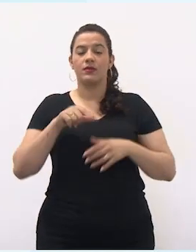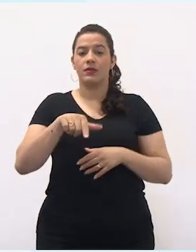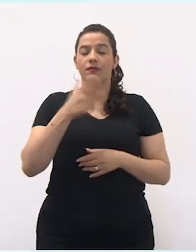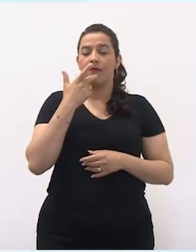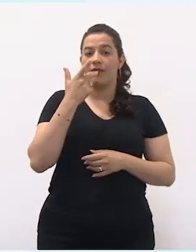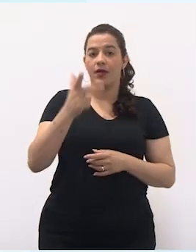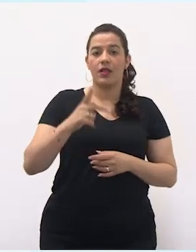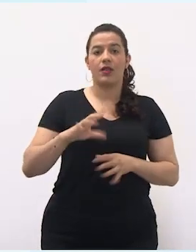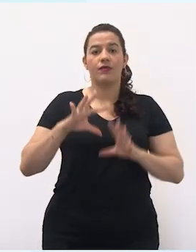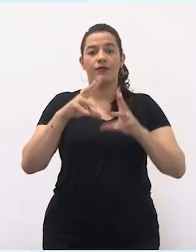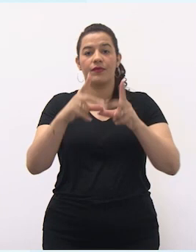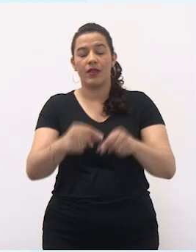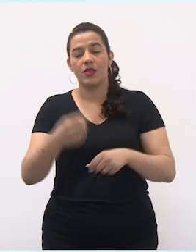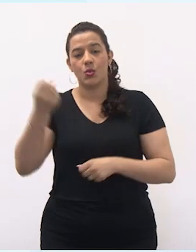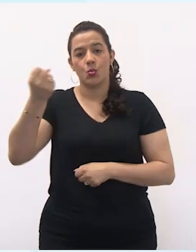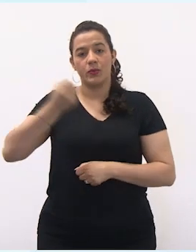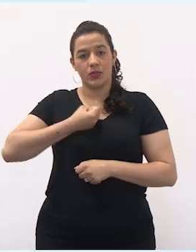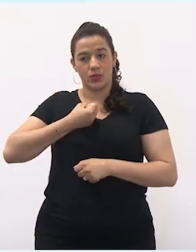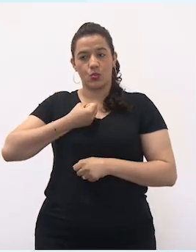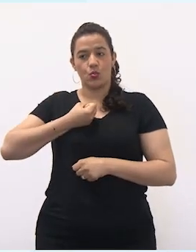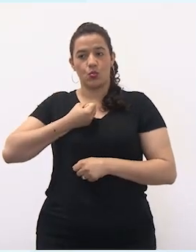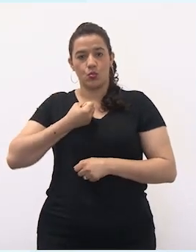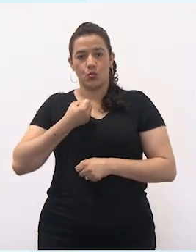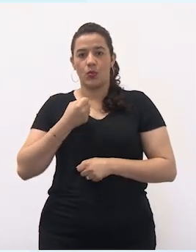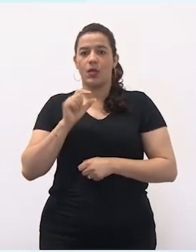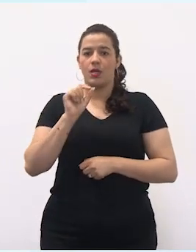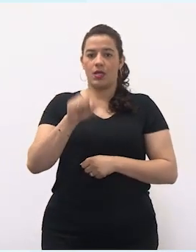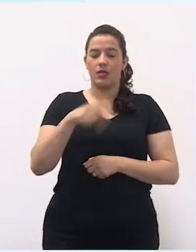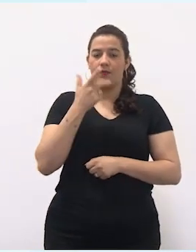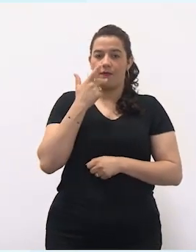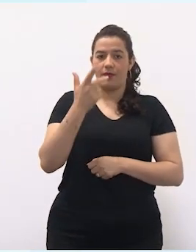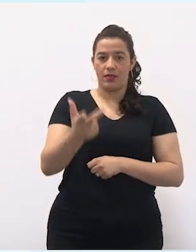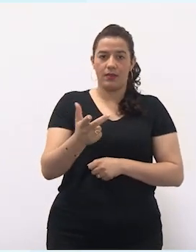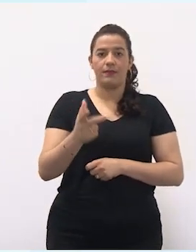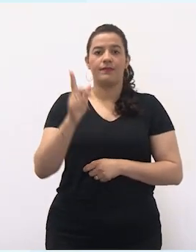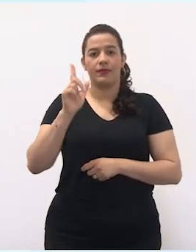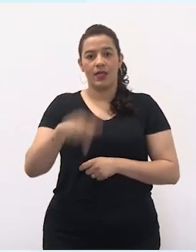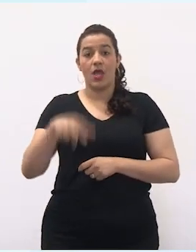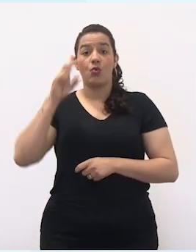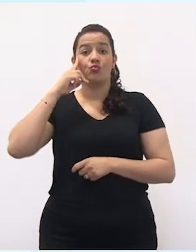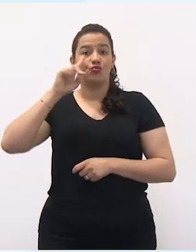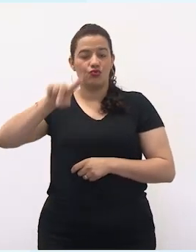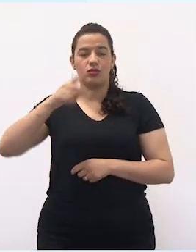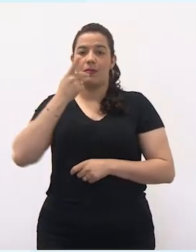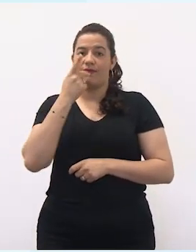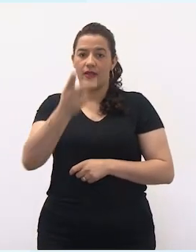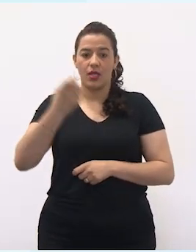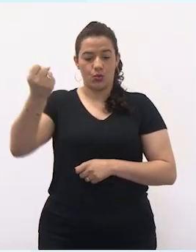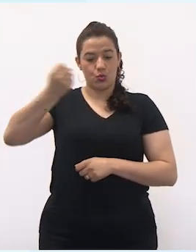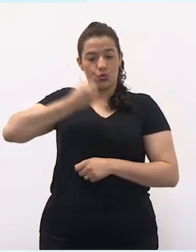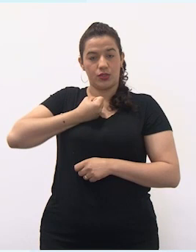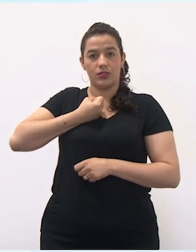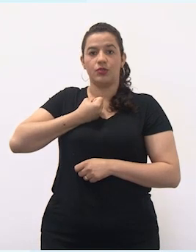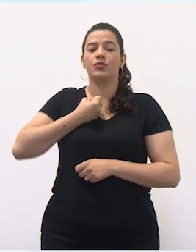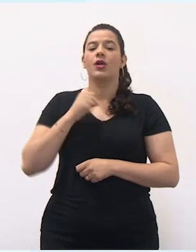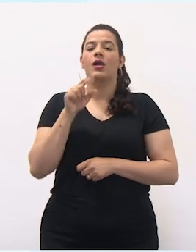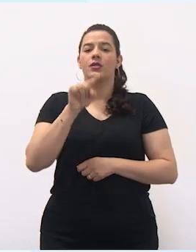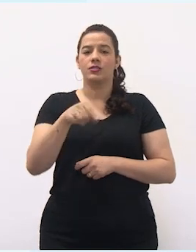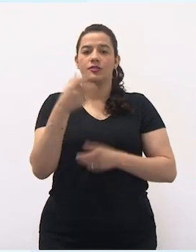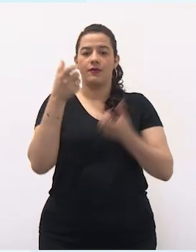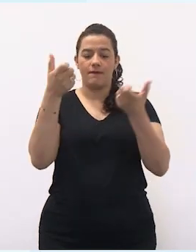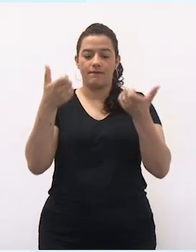sobre suicídio. Aí sim vai ser um dia realmente para falar de suicídio, tá? A gente fez essa